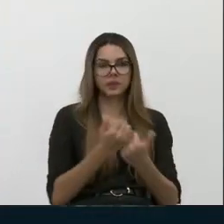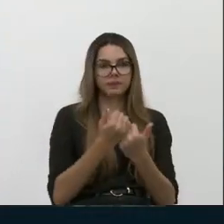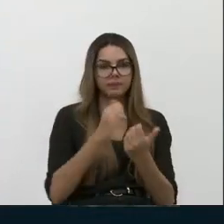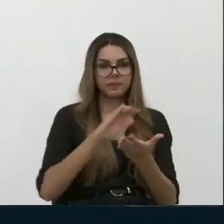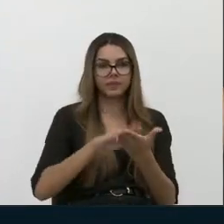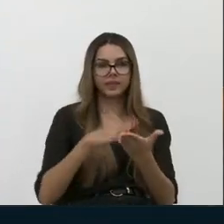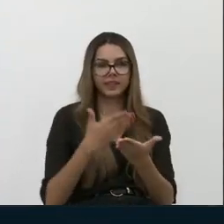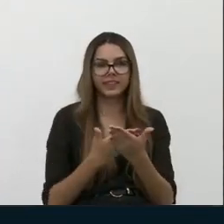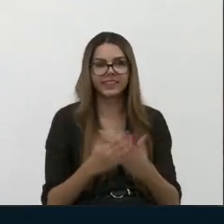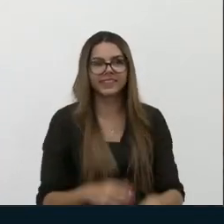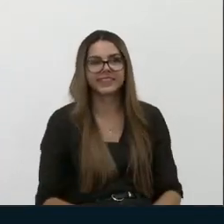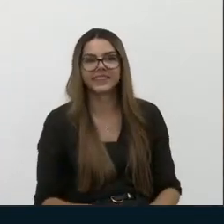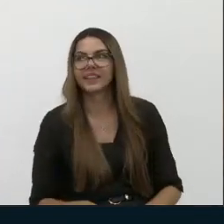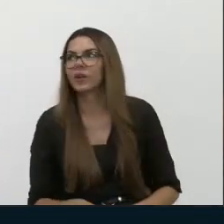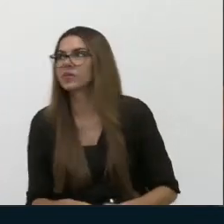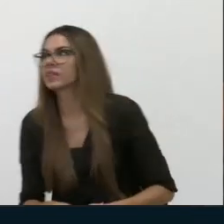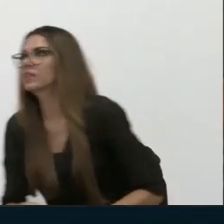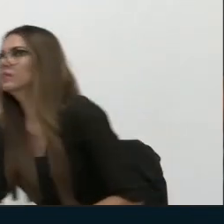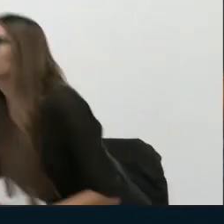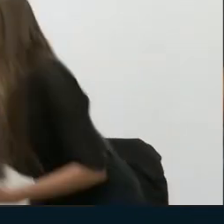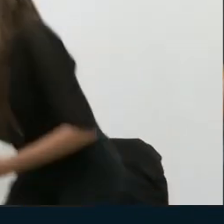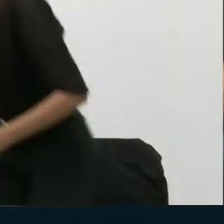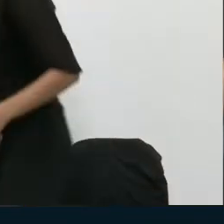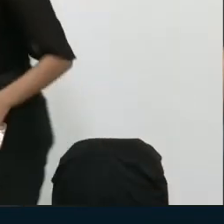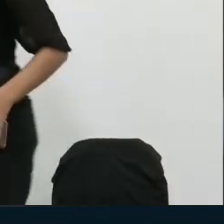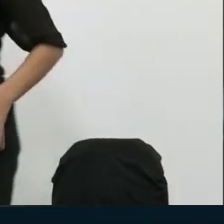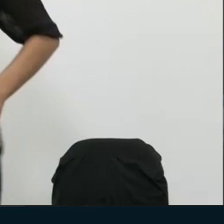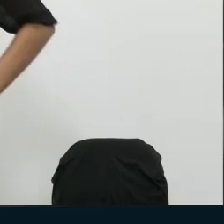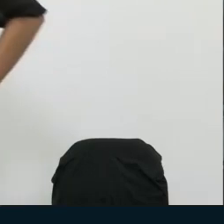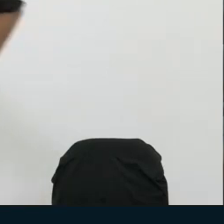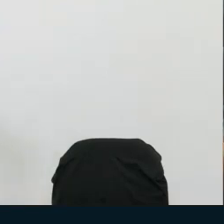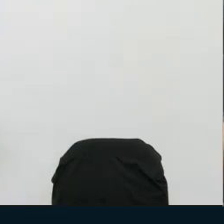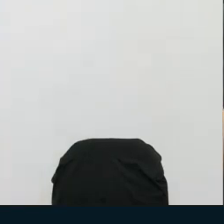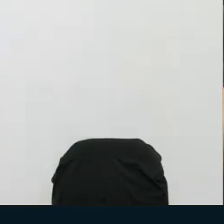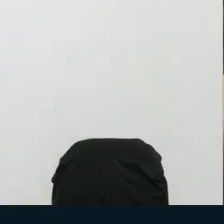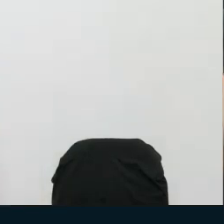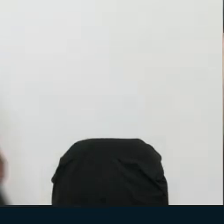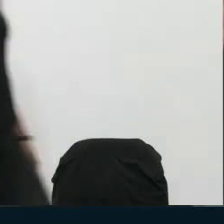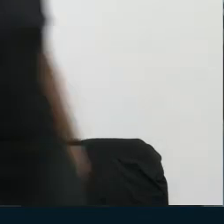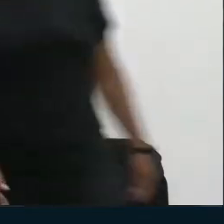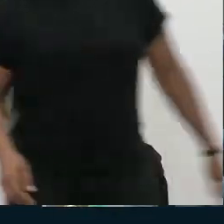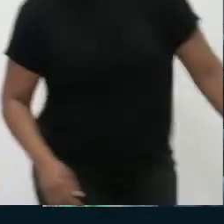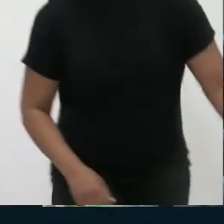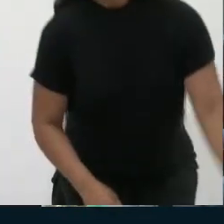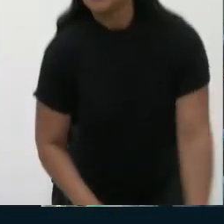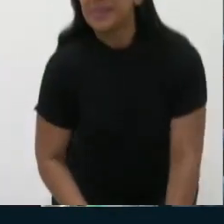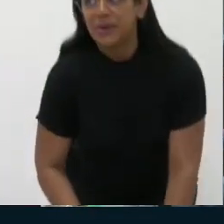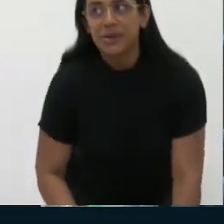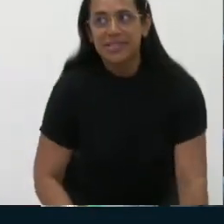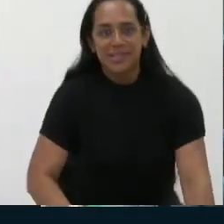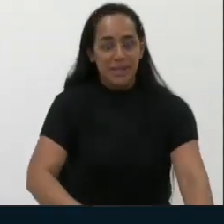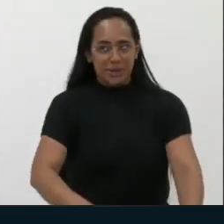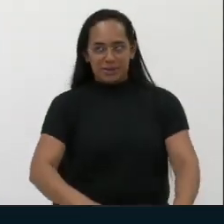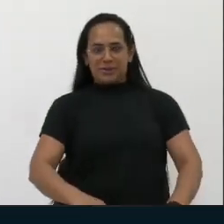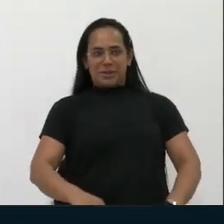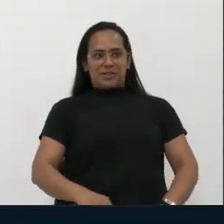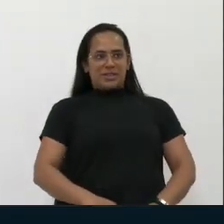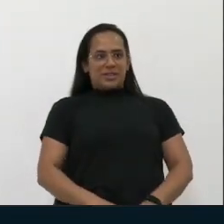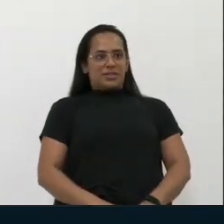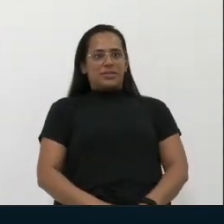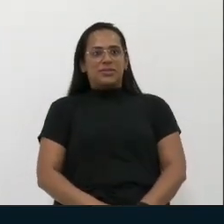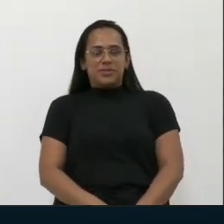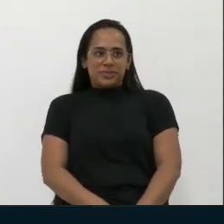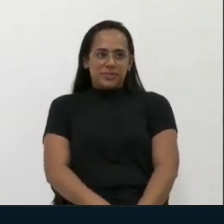vereadores. Tá bom, doutor? Eu faço questão de encaminhar para todos os vereadores. Obrigado, presidente. E volto a dizer